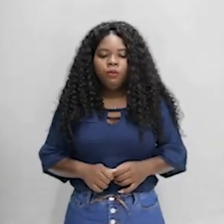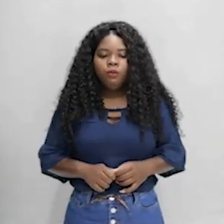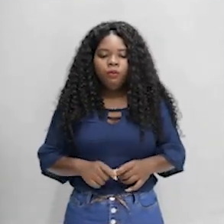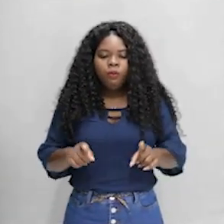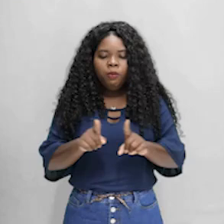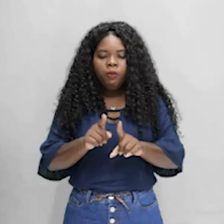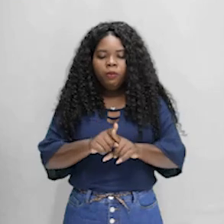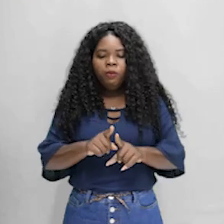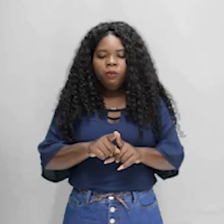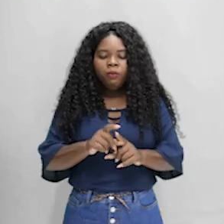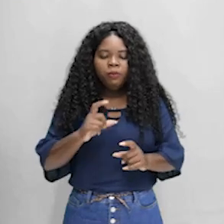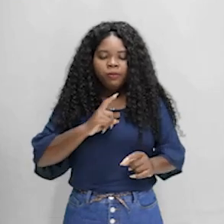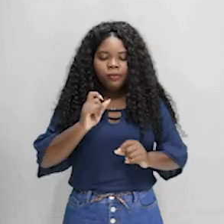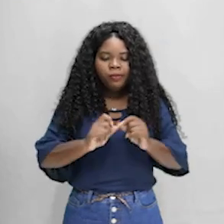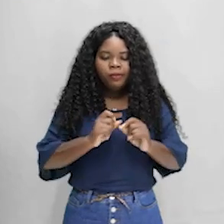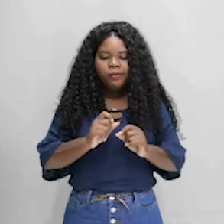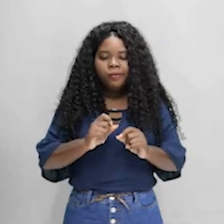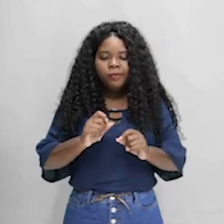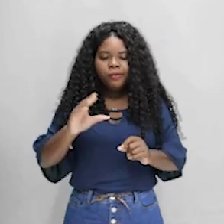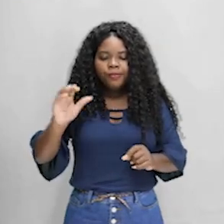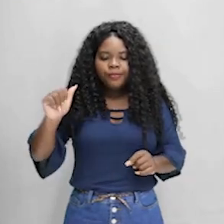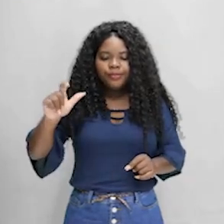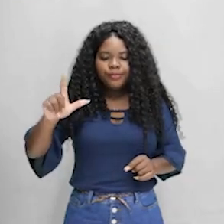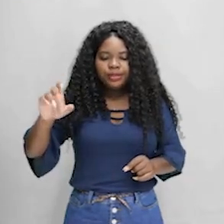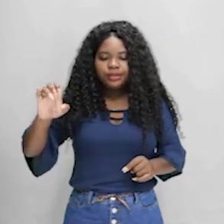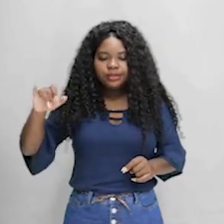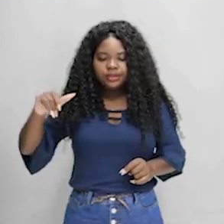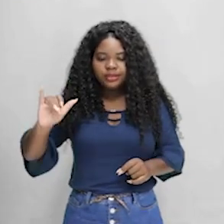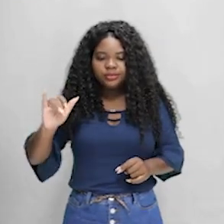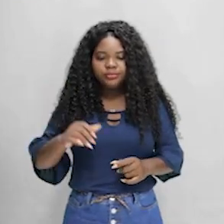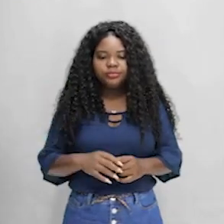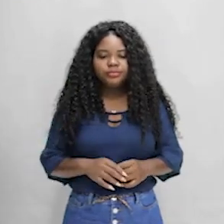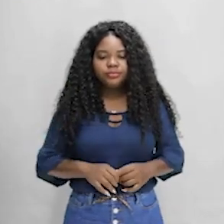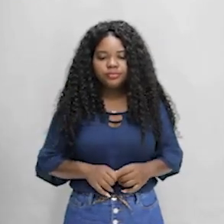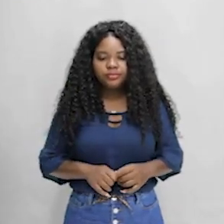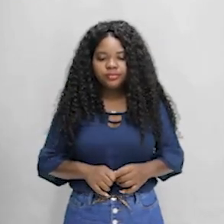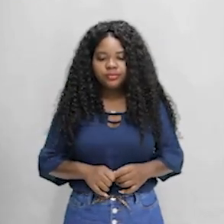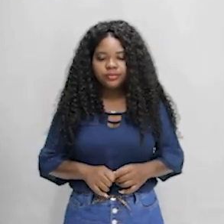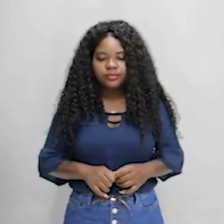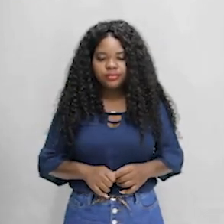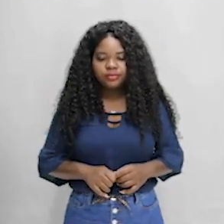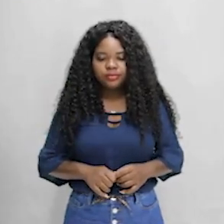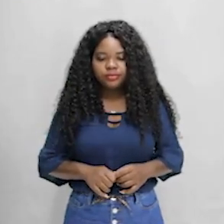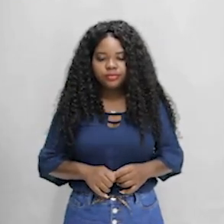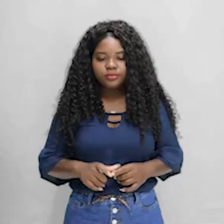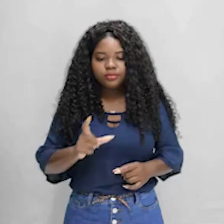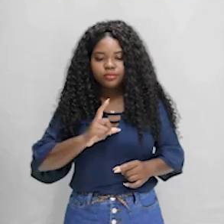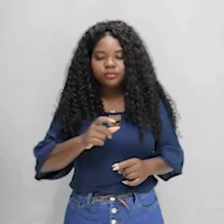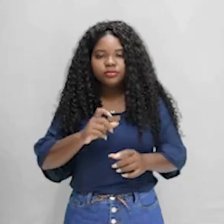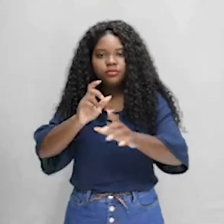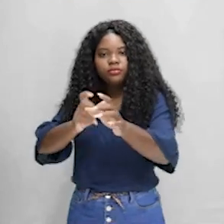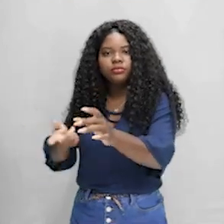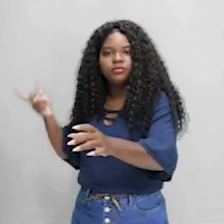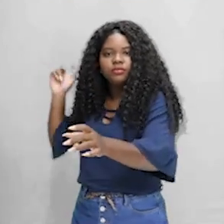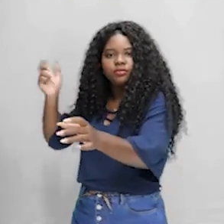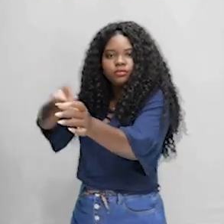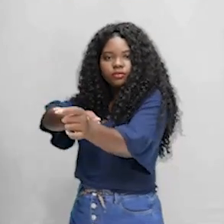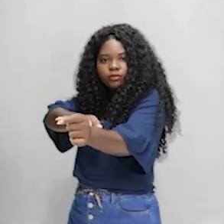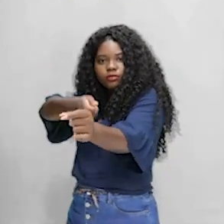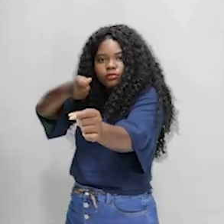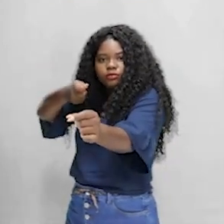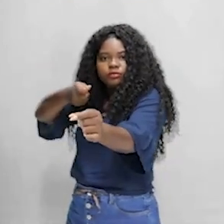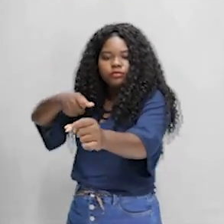O curling, tá aqui, ó, que é um esporte dos Jogos Olímpicos de Inverno. O tiro com arco, o